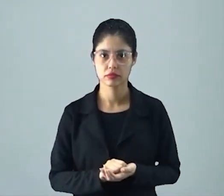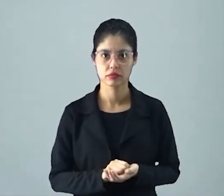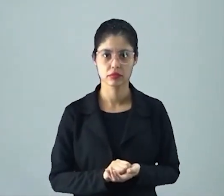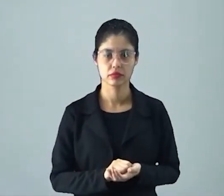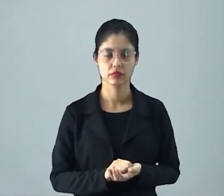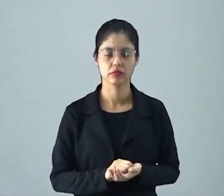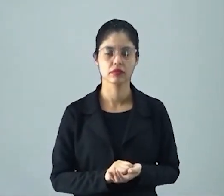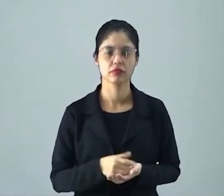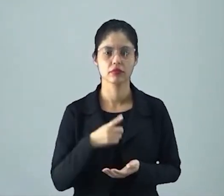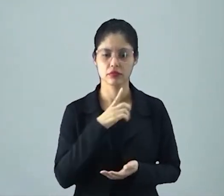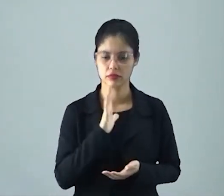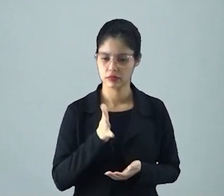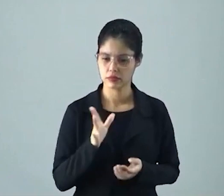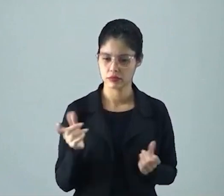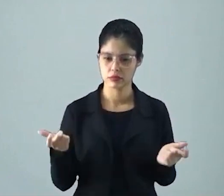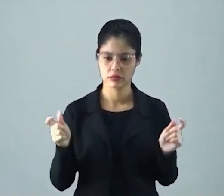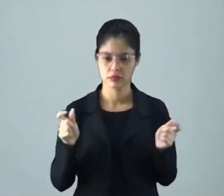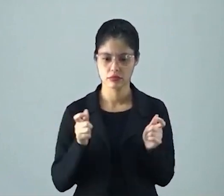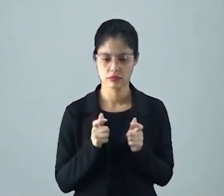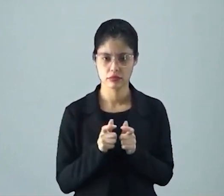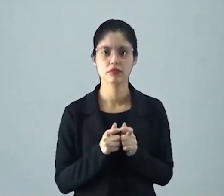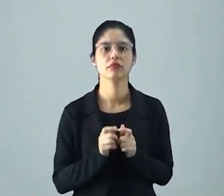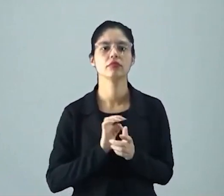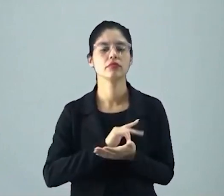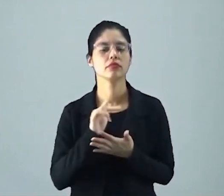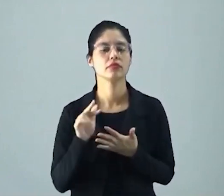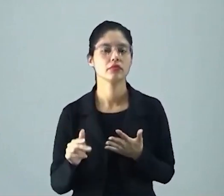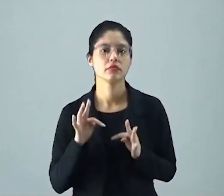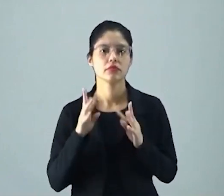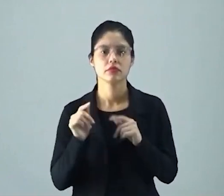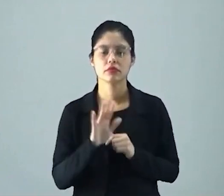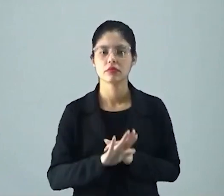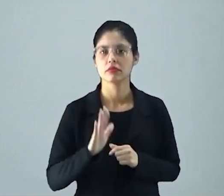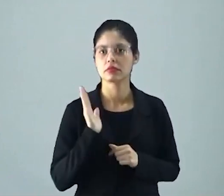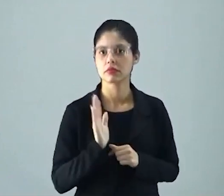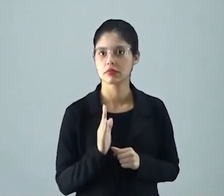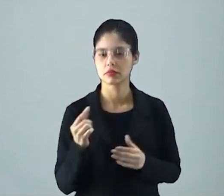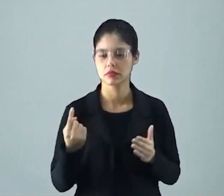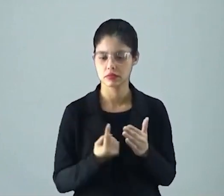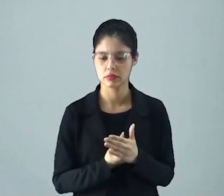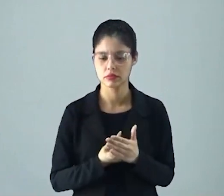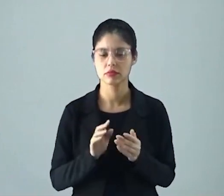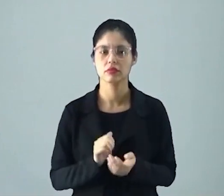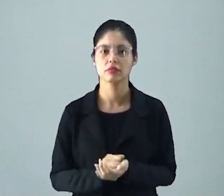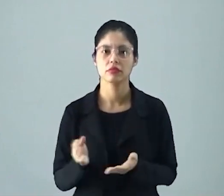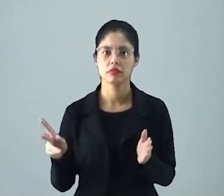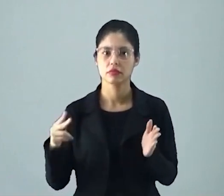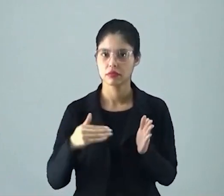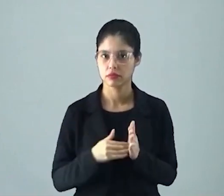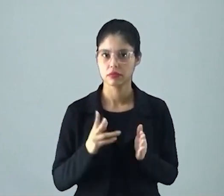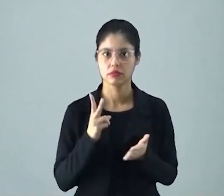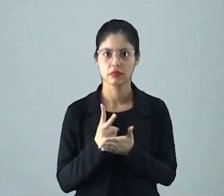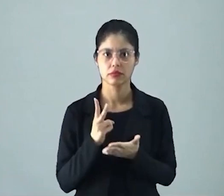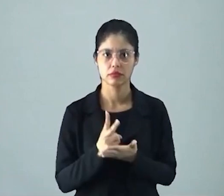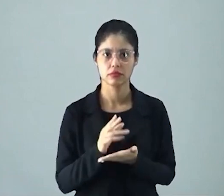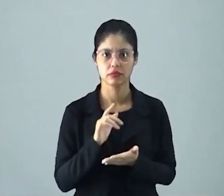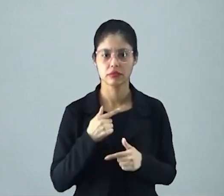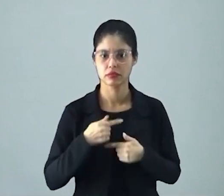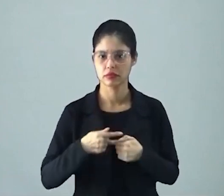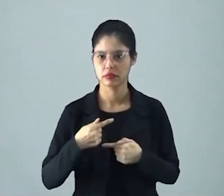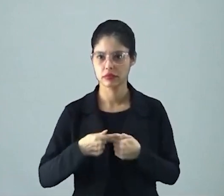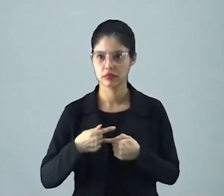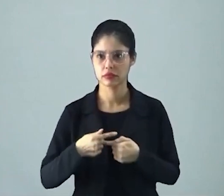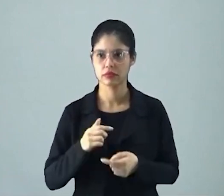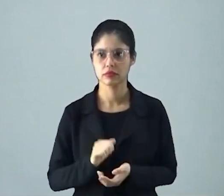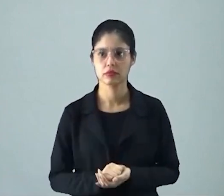tá? Ela foi já compreendida, adquirida por todos e já é inserida dentro até da gramática, né? O tu não é só